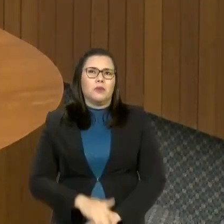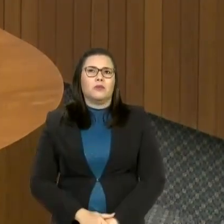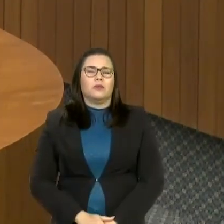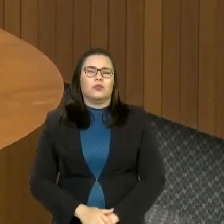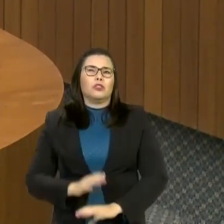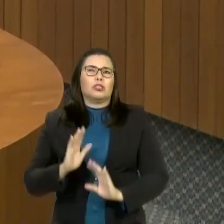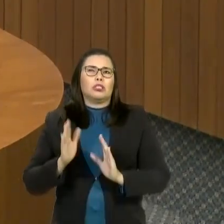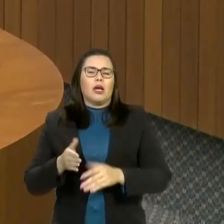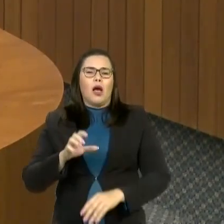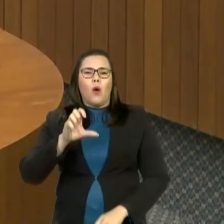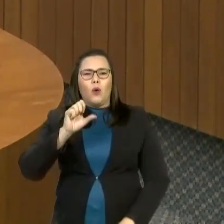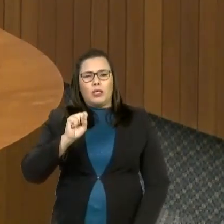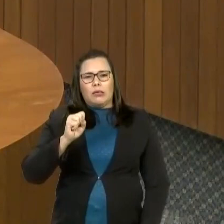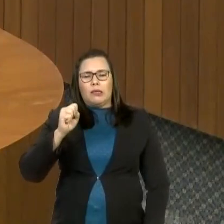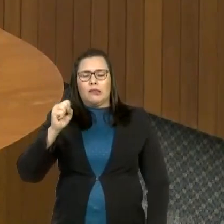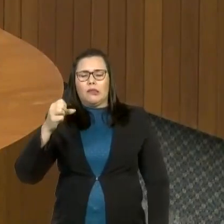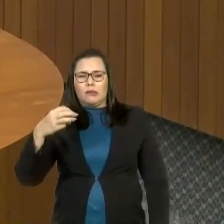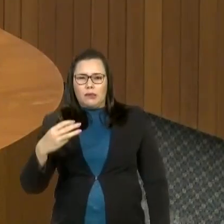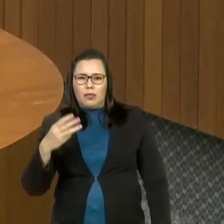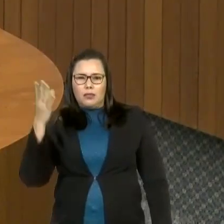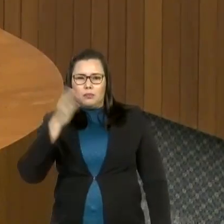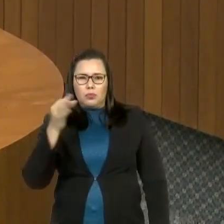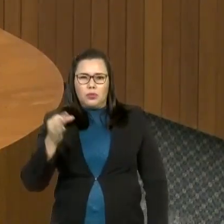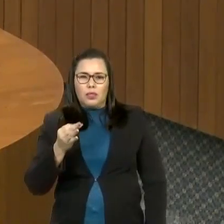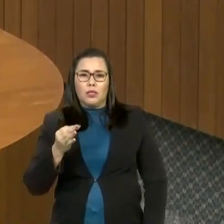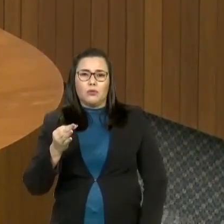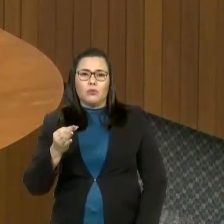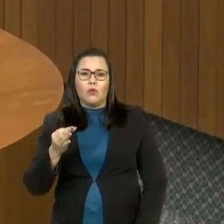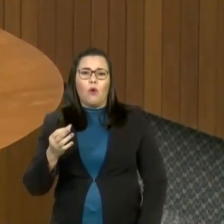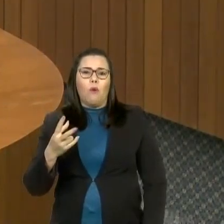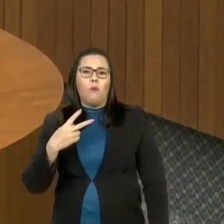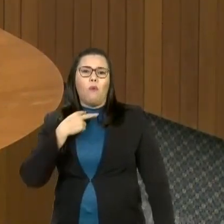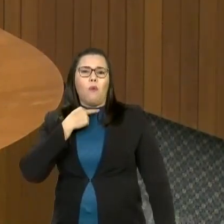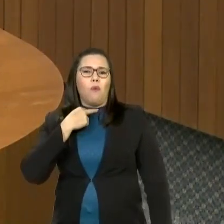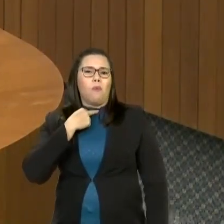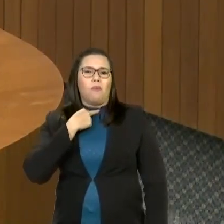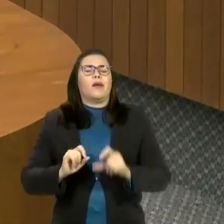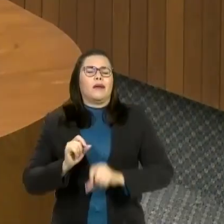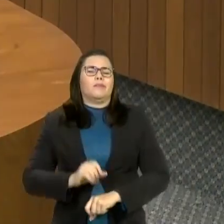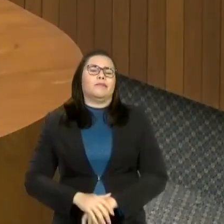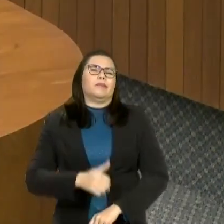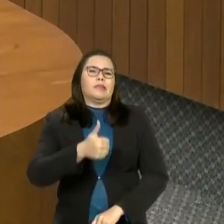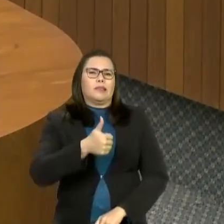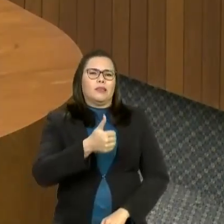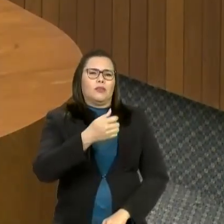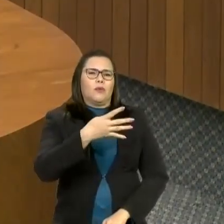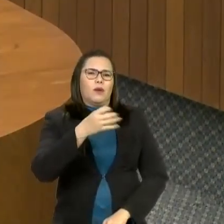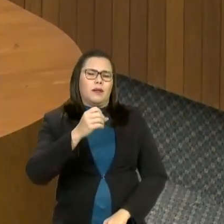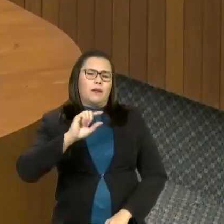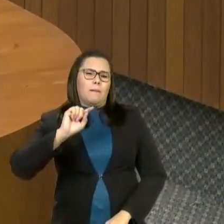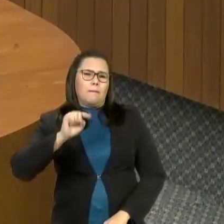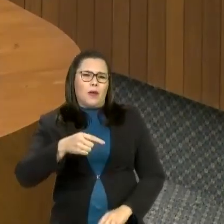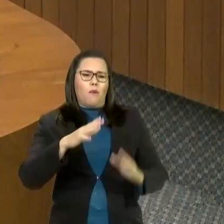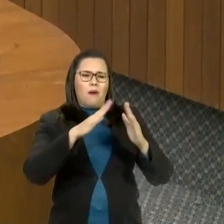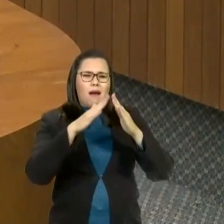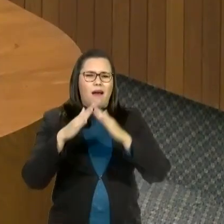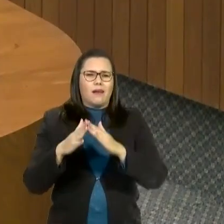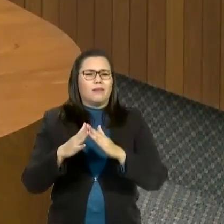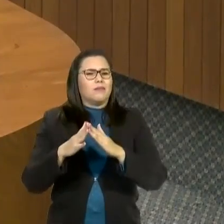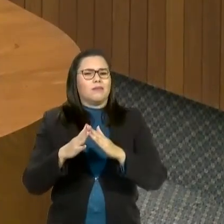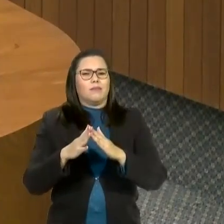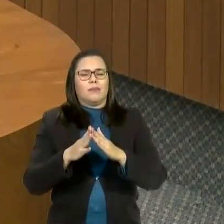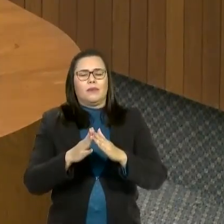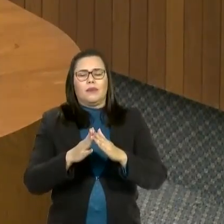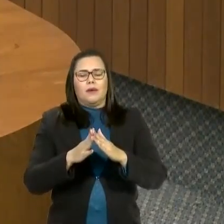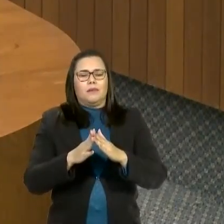83%, com tendência a aumentar. Então, eu acredito que vai superar. O deputado Carlos Lula ressaltou a